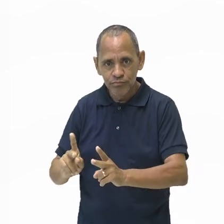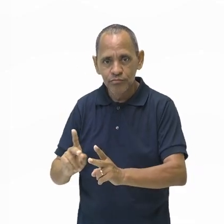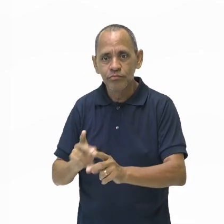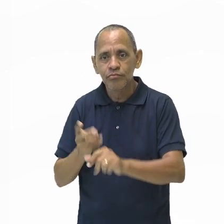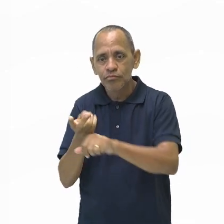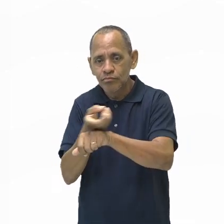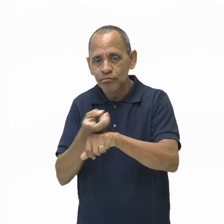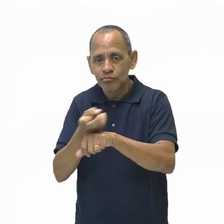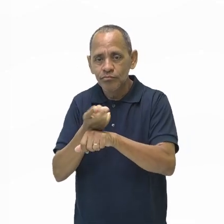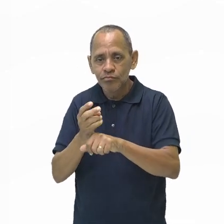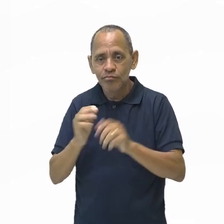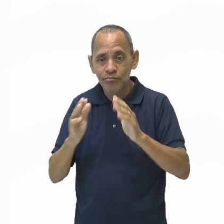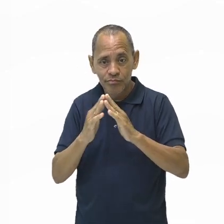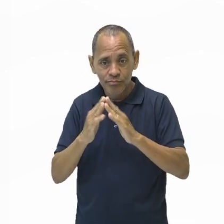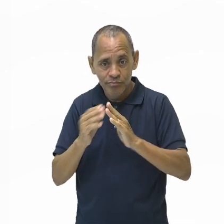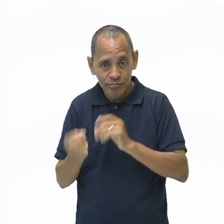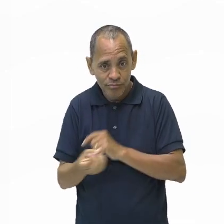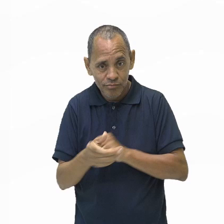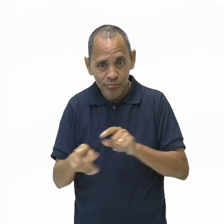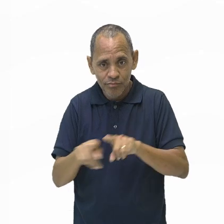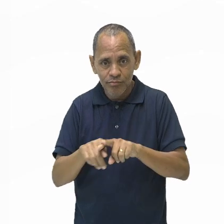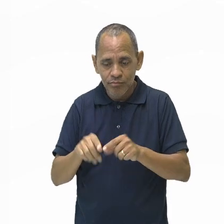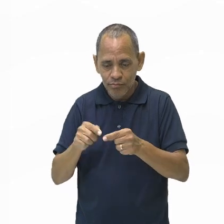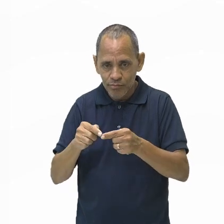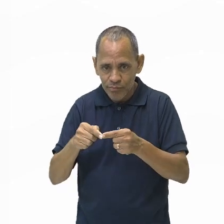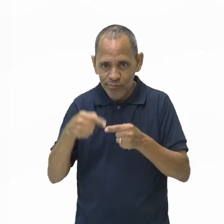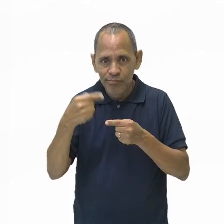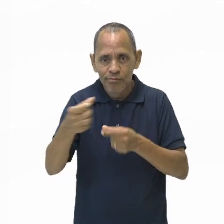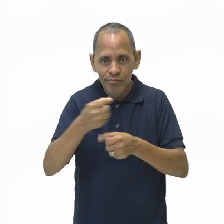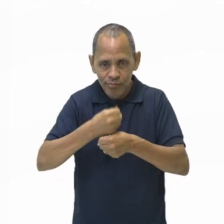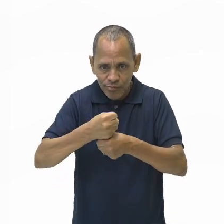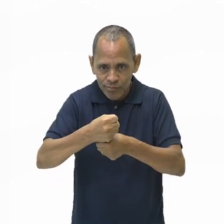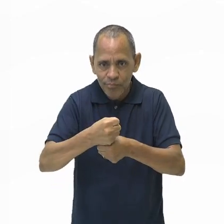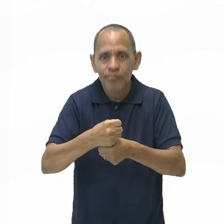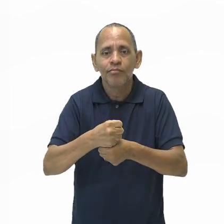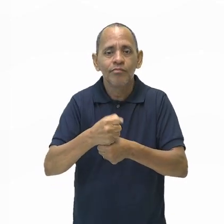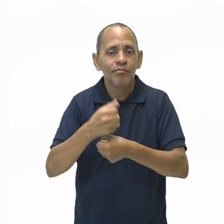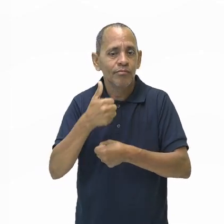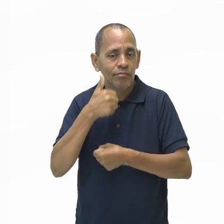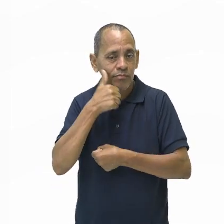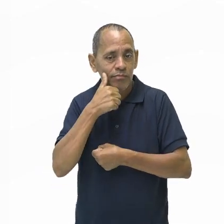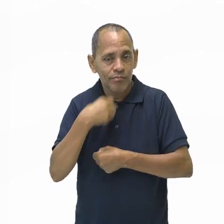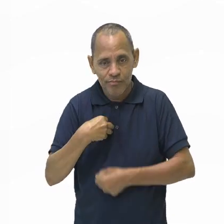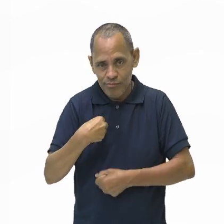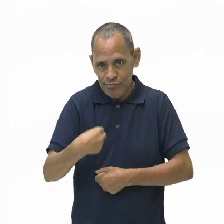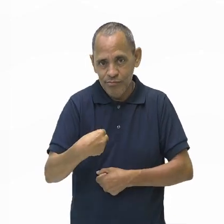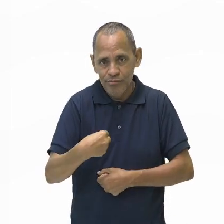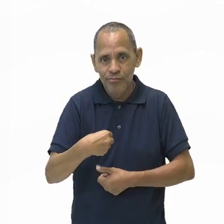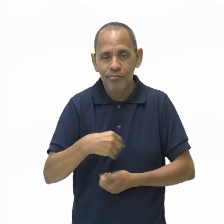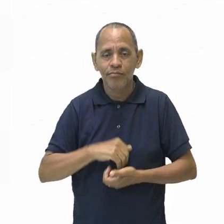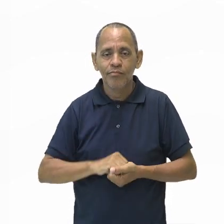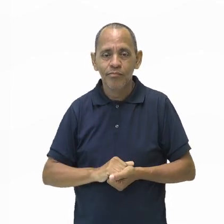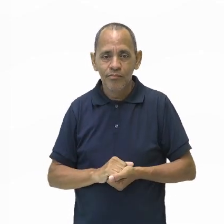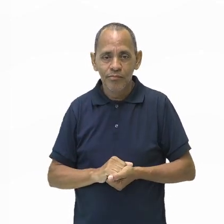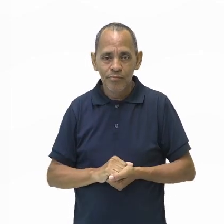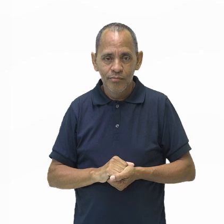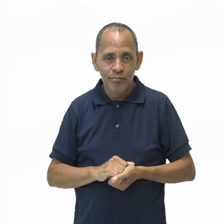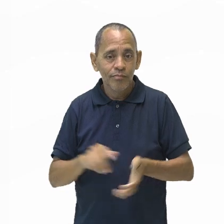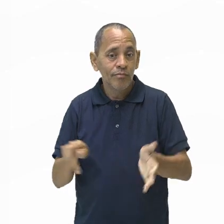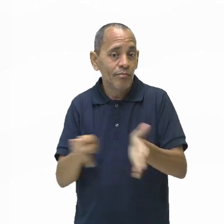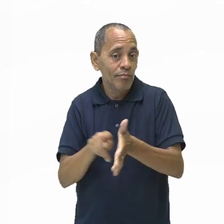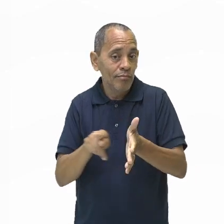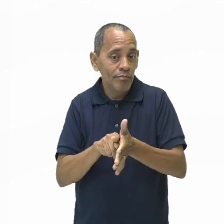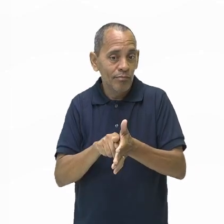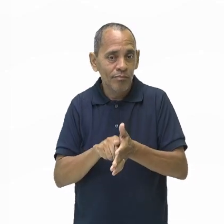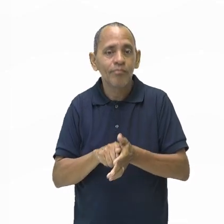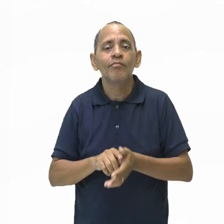nova casa. Com o passar dos anos, sua filha Murphy investirá numa própria jornada